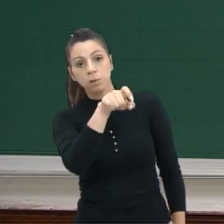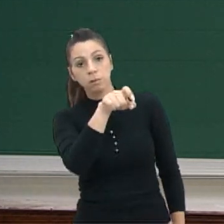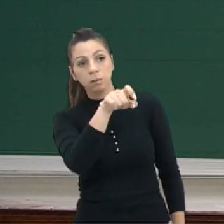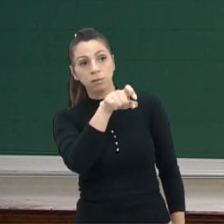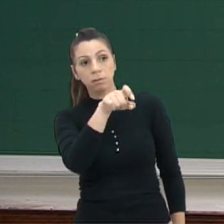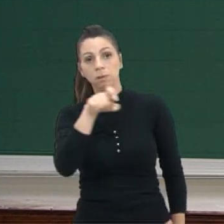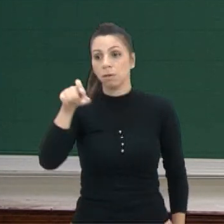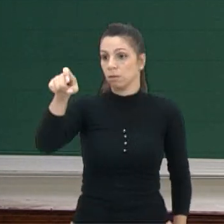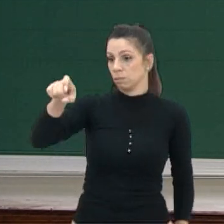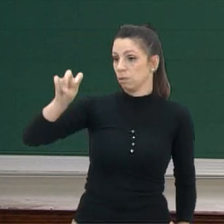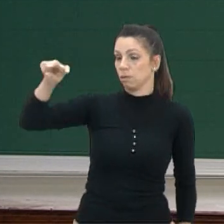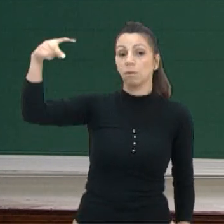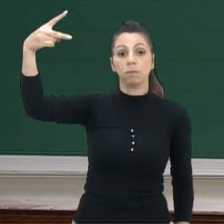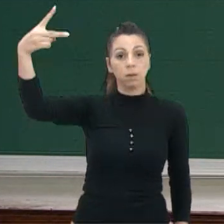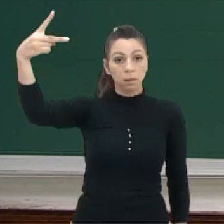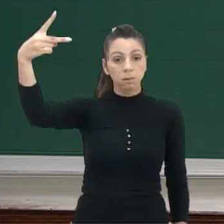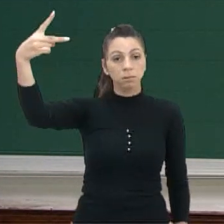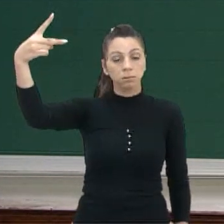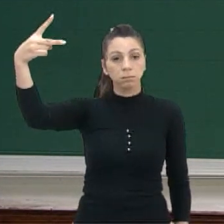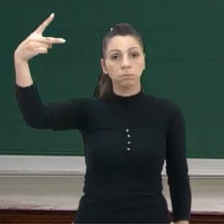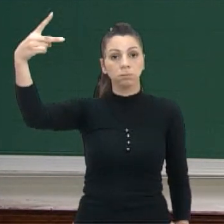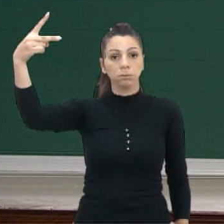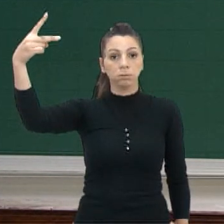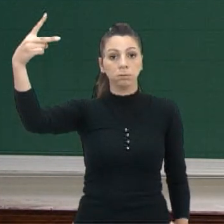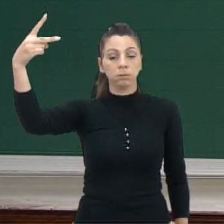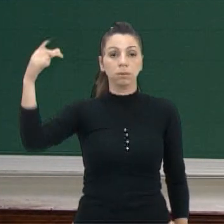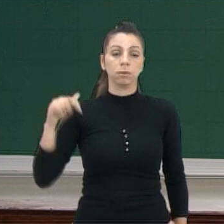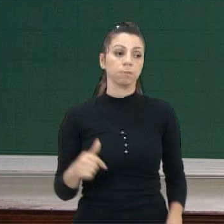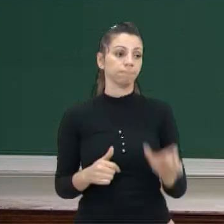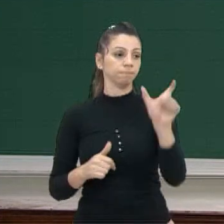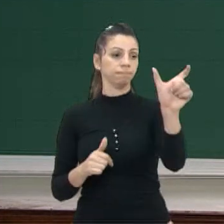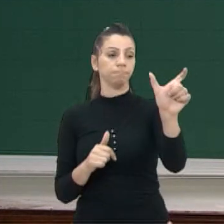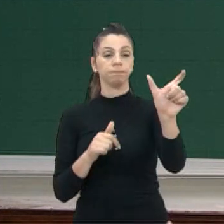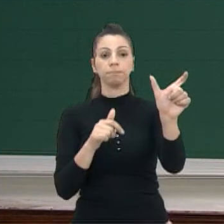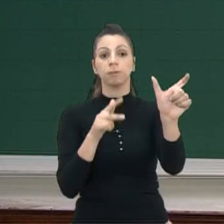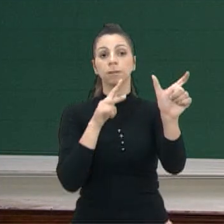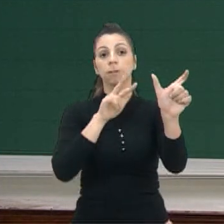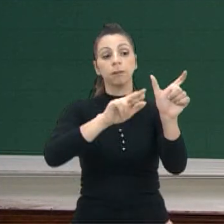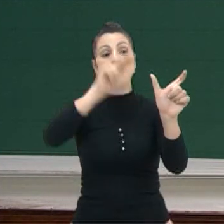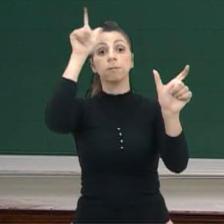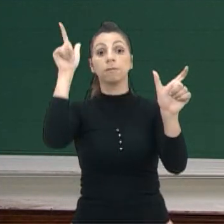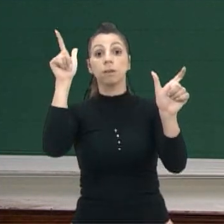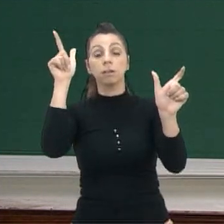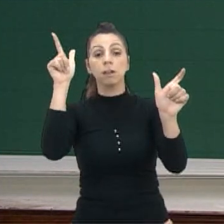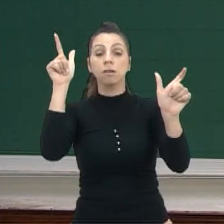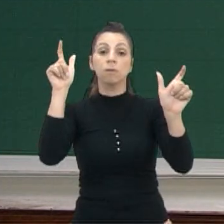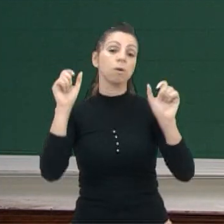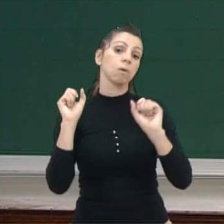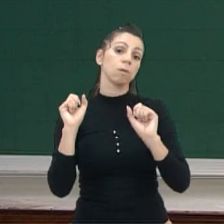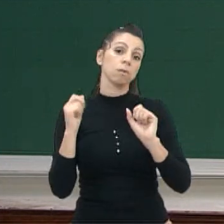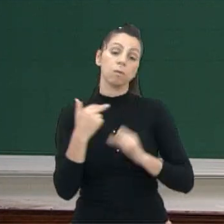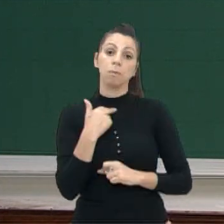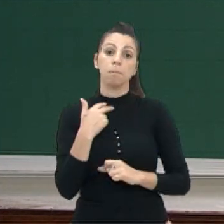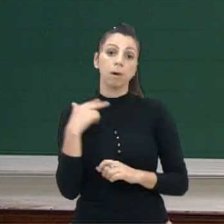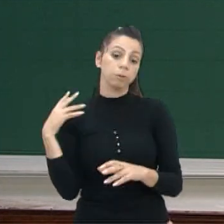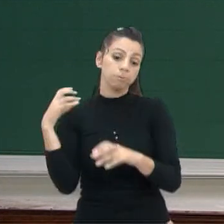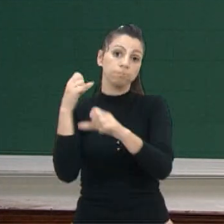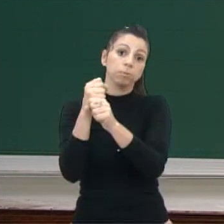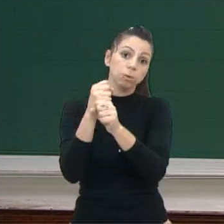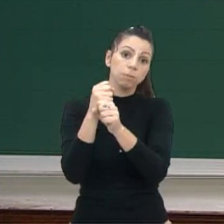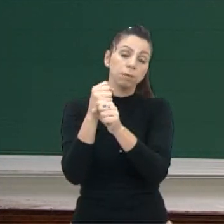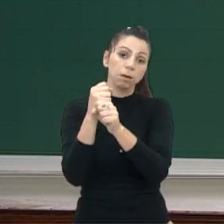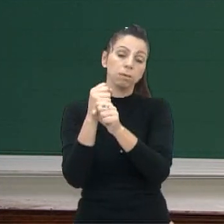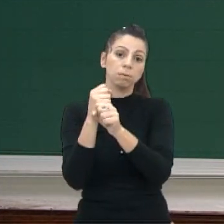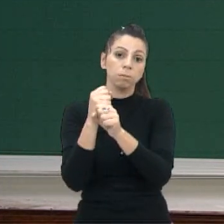e aqui eu tenho x ao quadrado como parte literal. Se os monômios têm partes literais diferentes, eu não tenho como transformar num